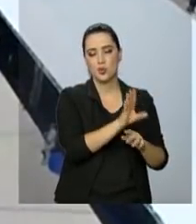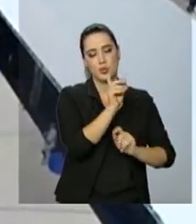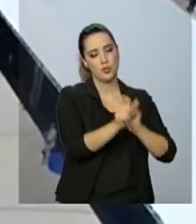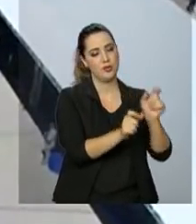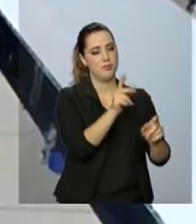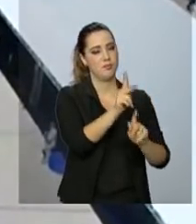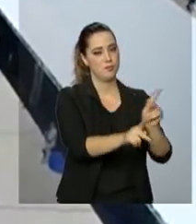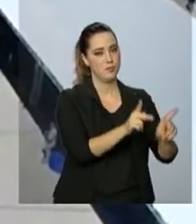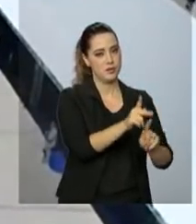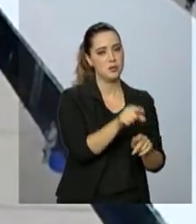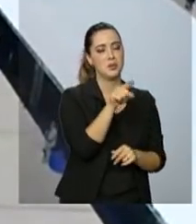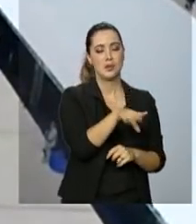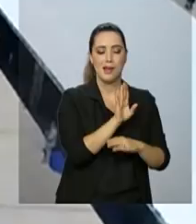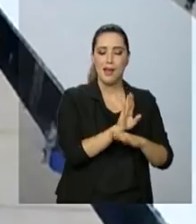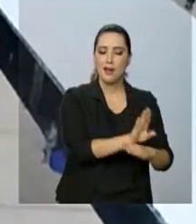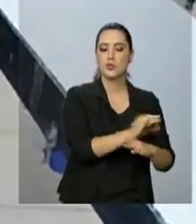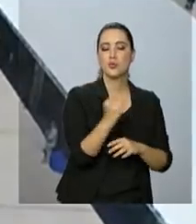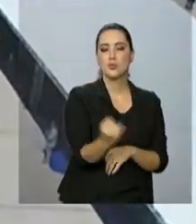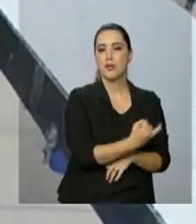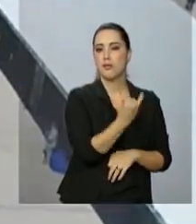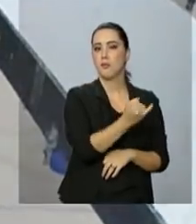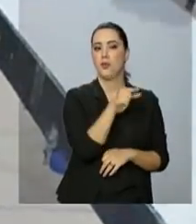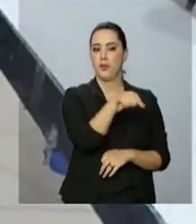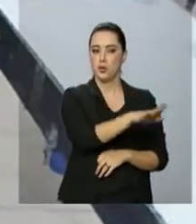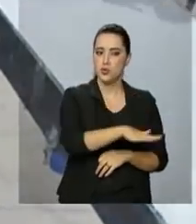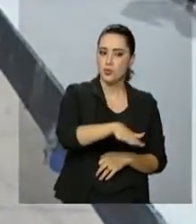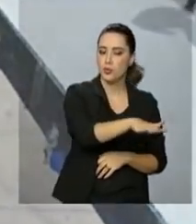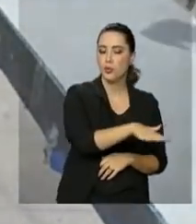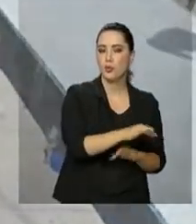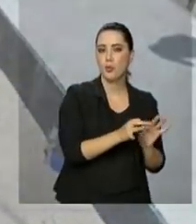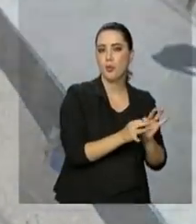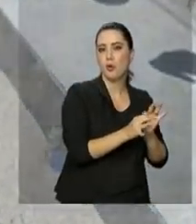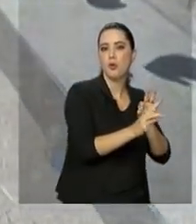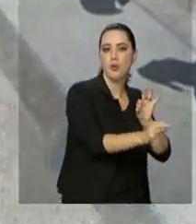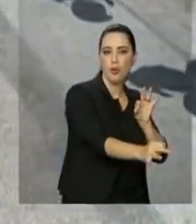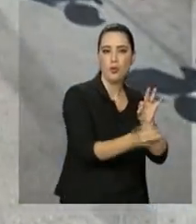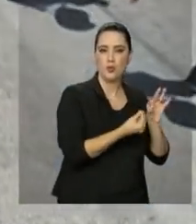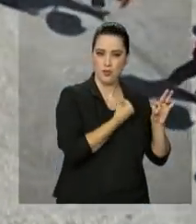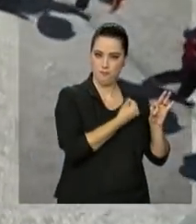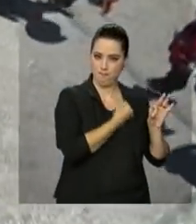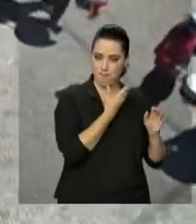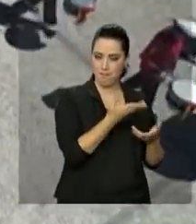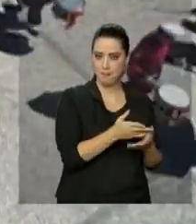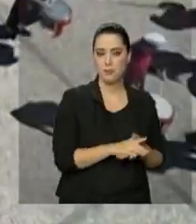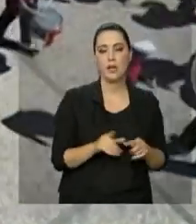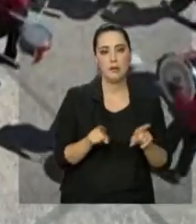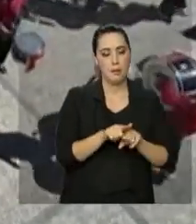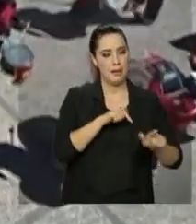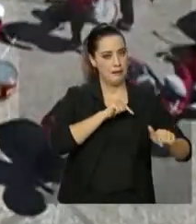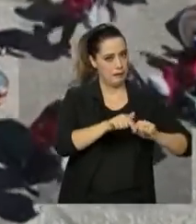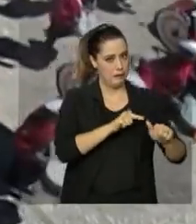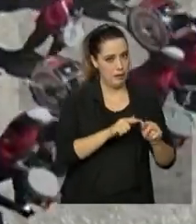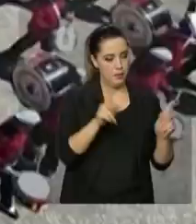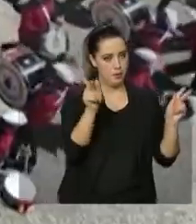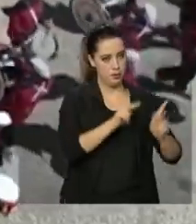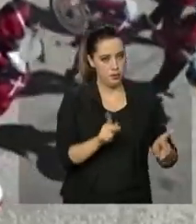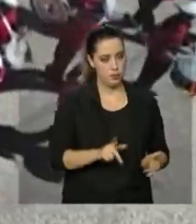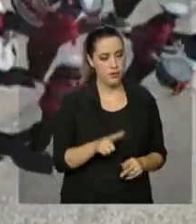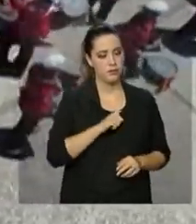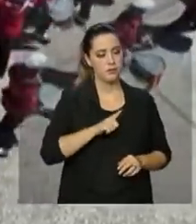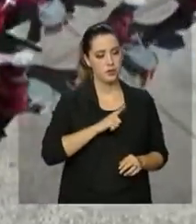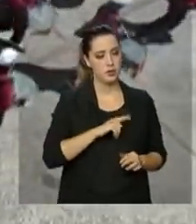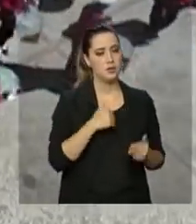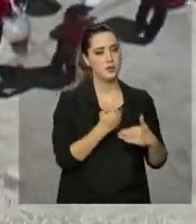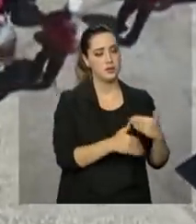bastante importantes para essas populações. Além disso, a Marinha participa de várias missões de paz. Tivemos agora, há pouco